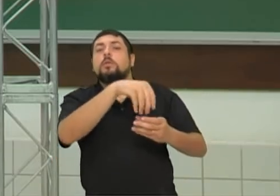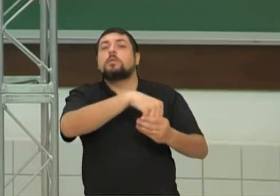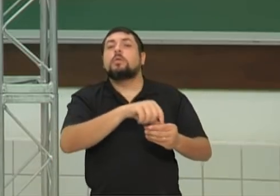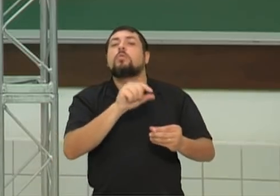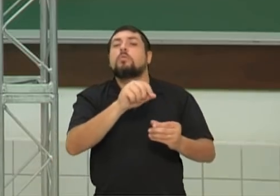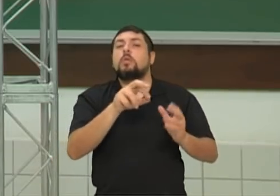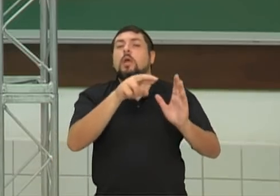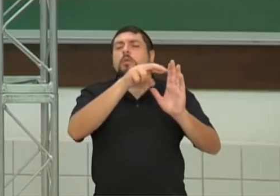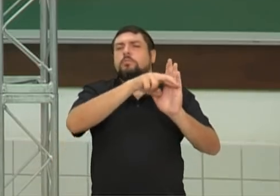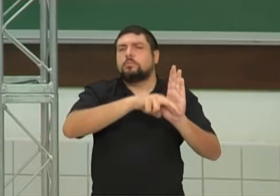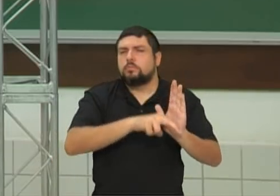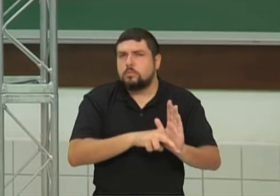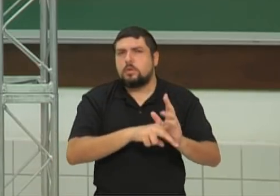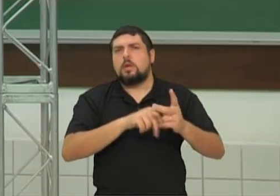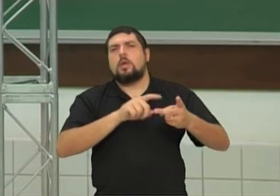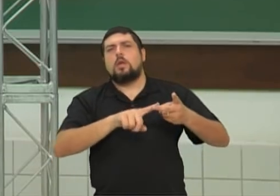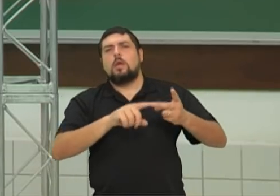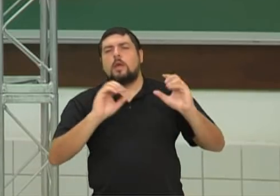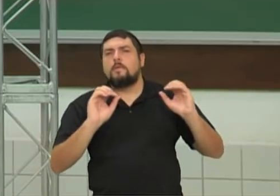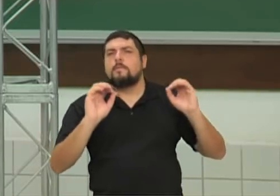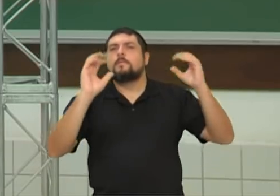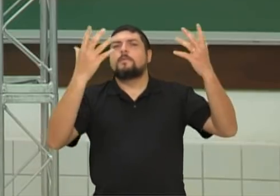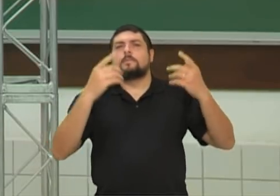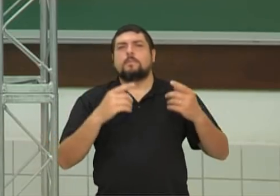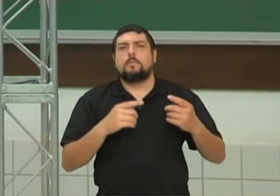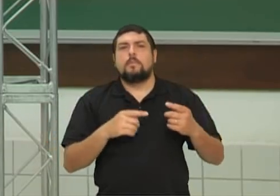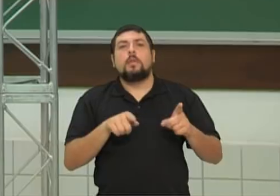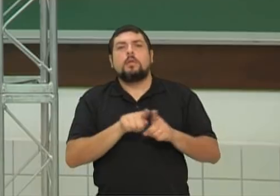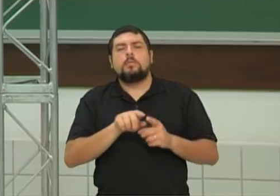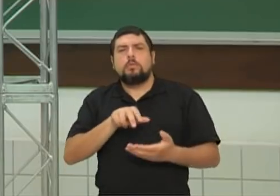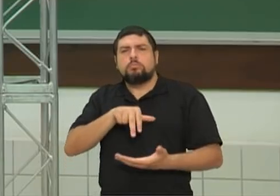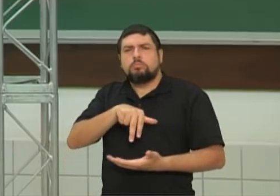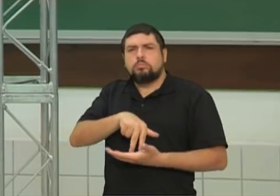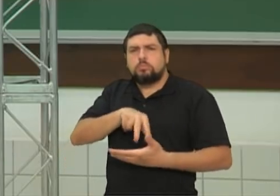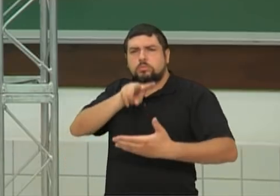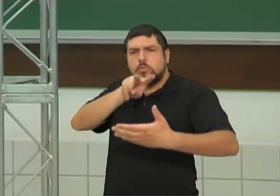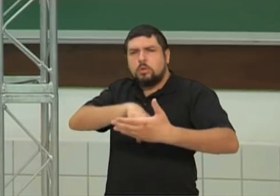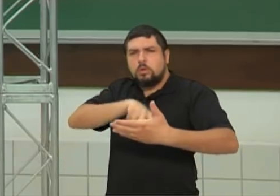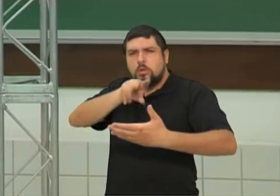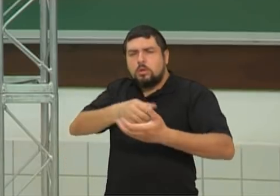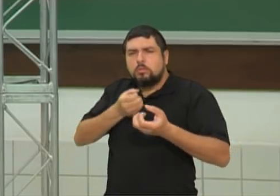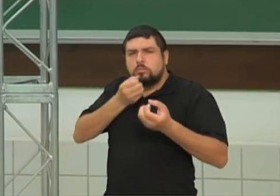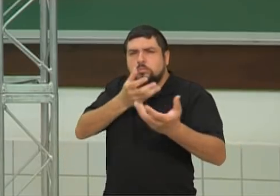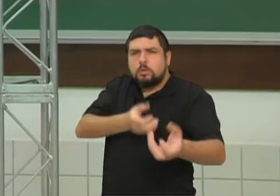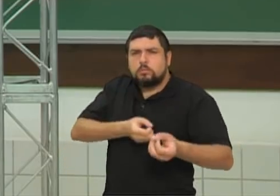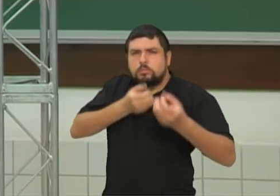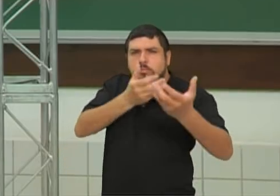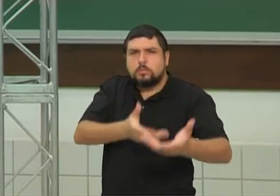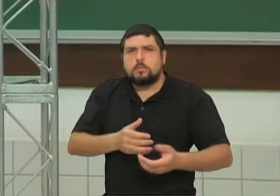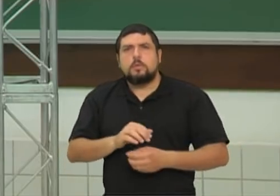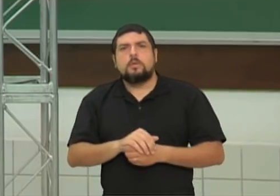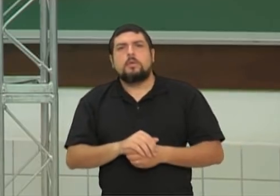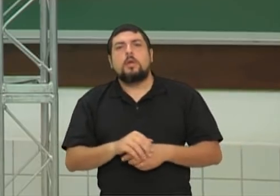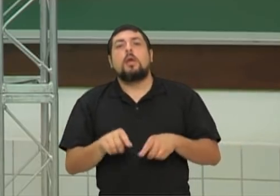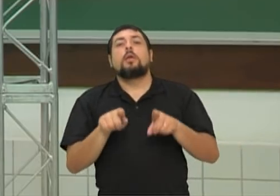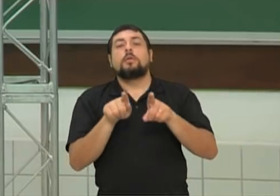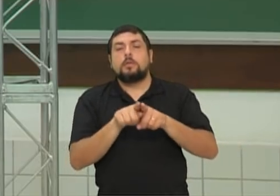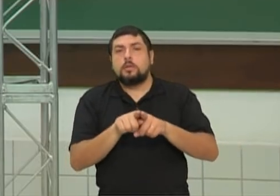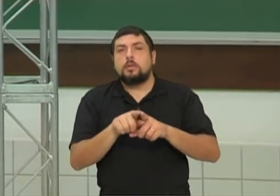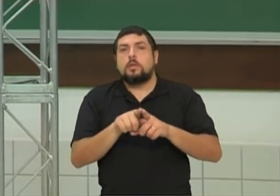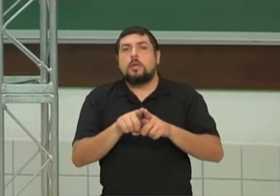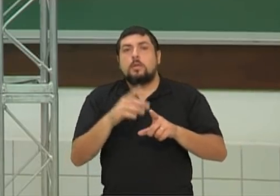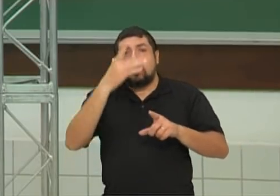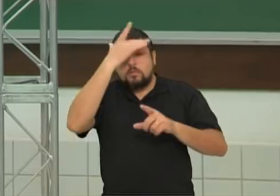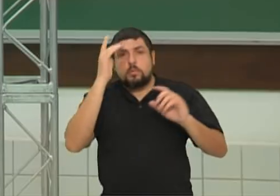as festas, a leitura do texto religioso, enfim. A comunidade se encontra, as